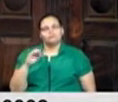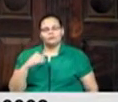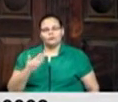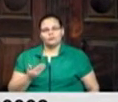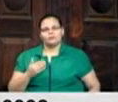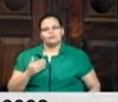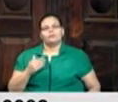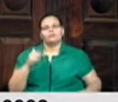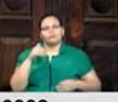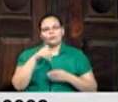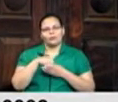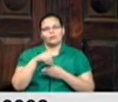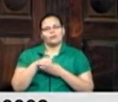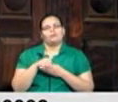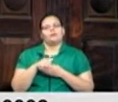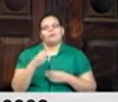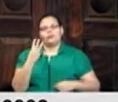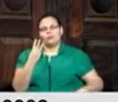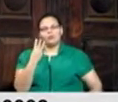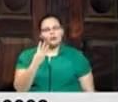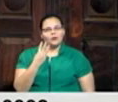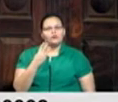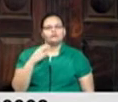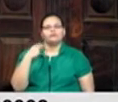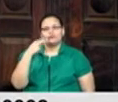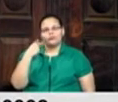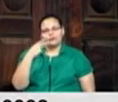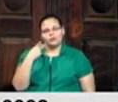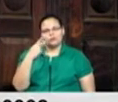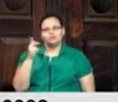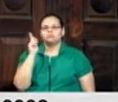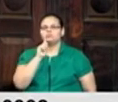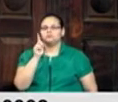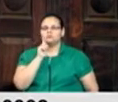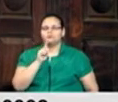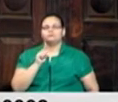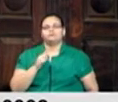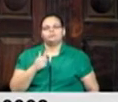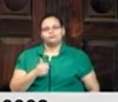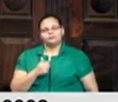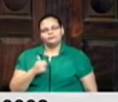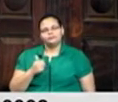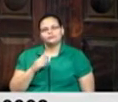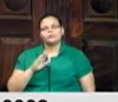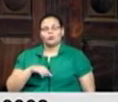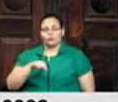Elegemos 3 vereadores e nós